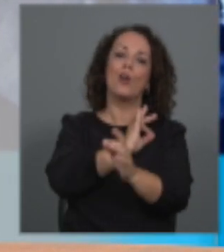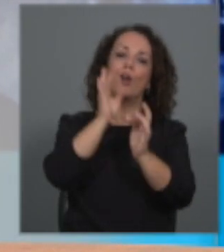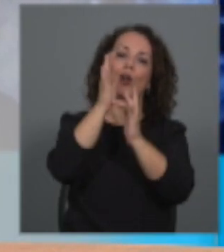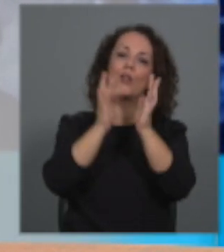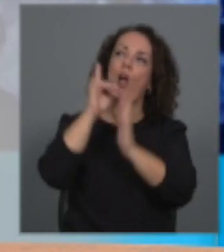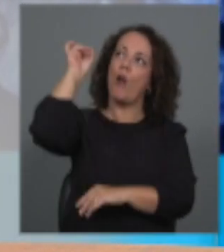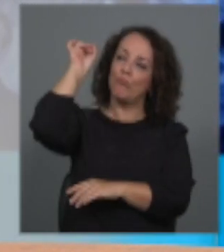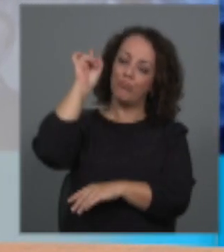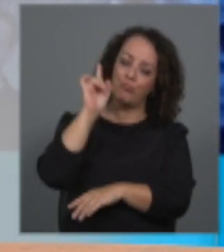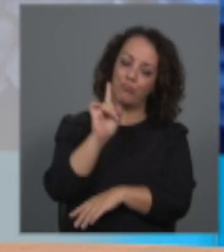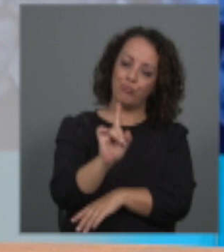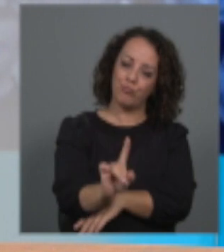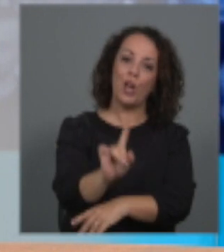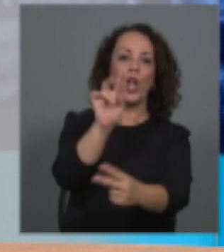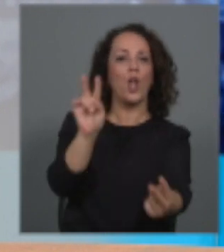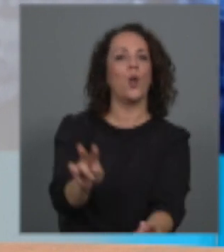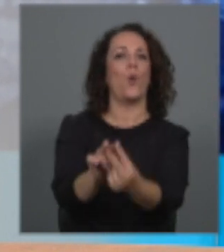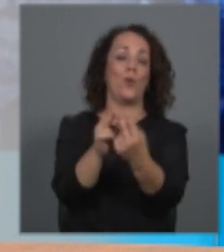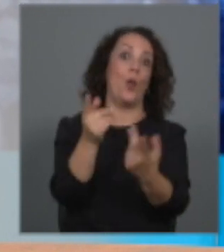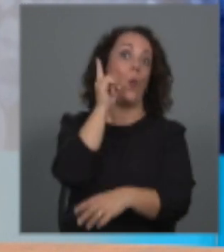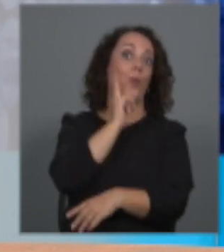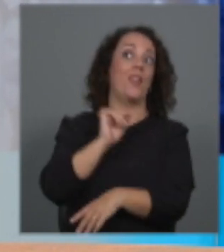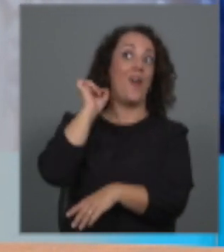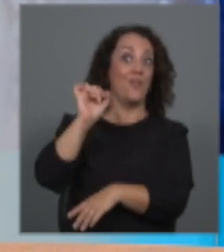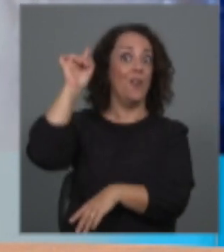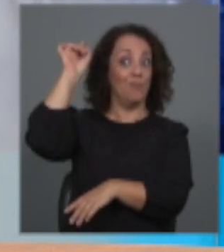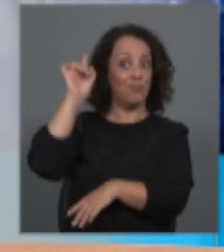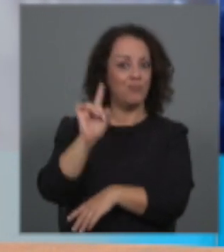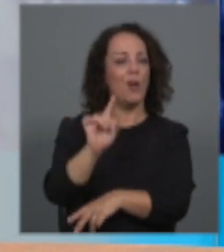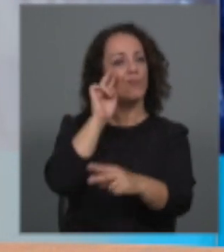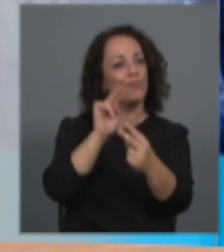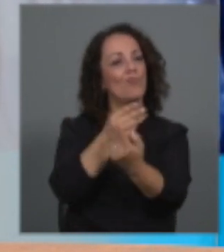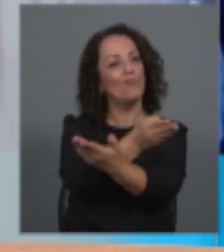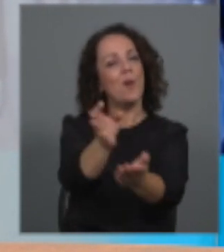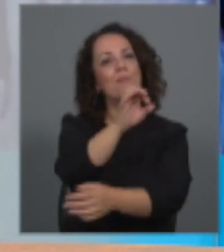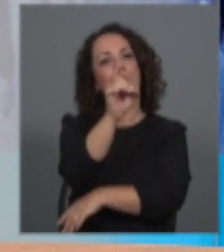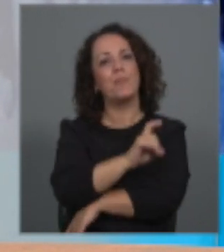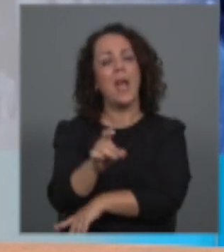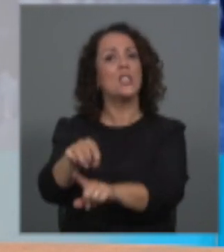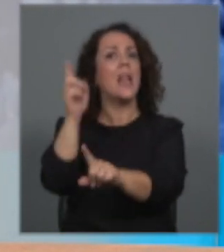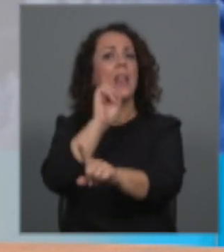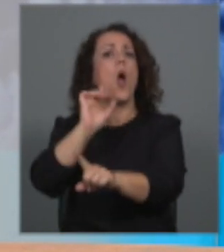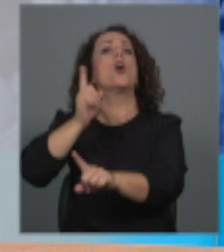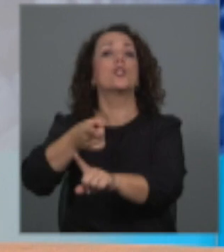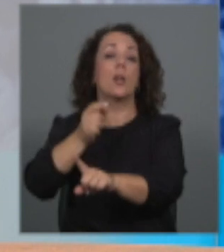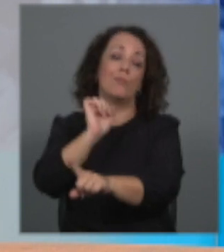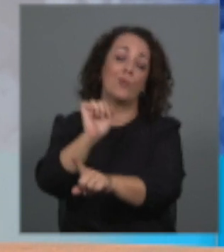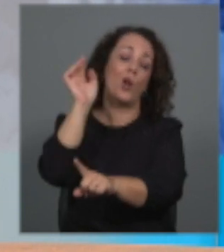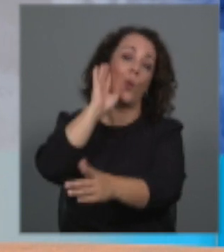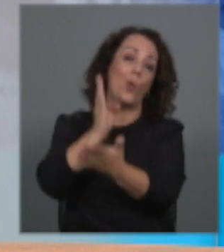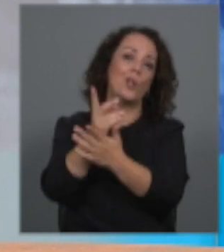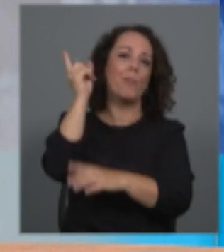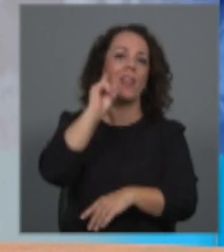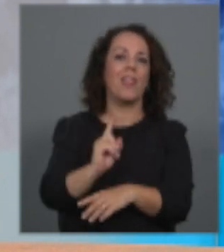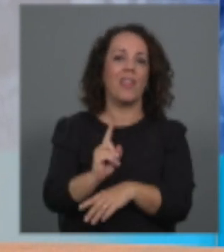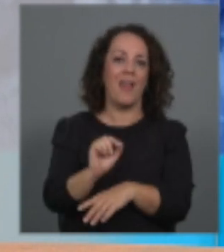Senhor, no dia do Senhor, vos encontre na paz. Mas este dia do Senhor é o tal último dia, digamos,